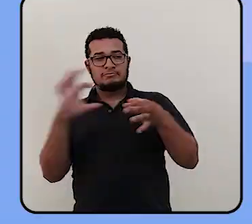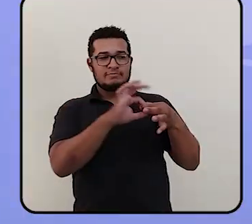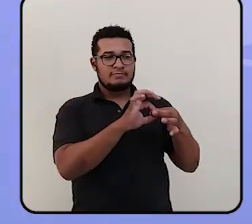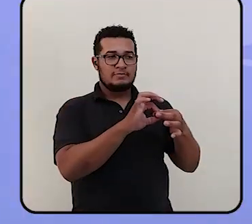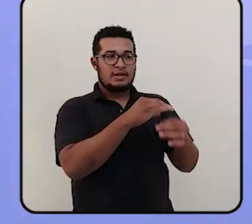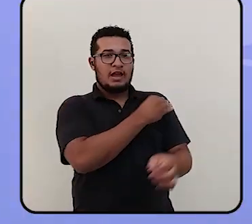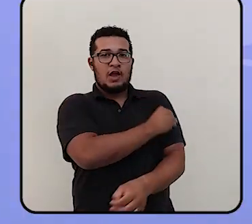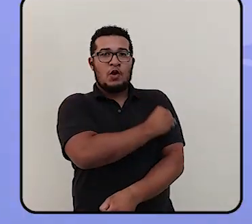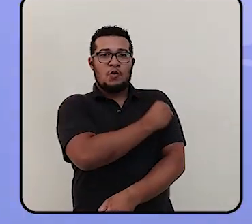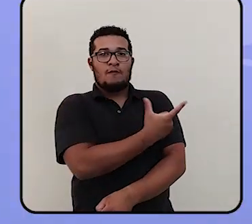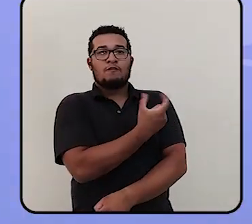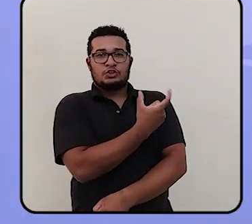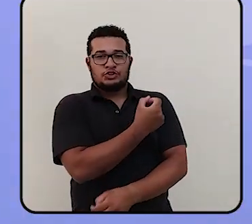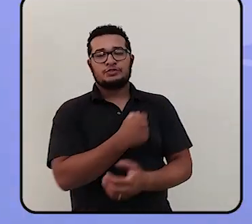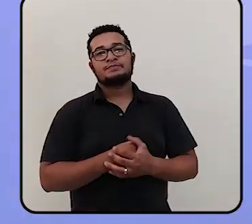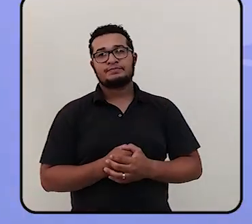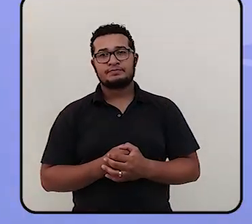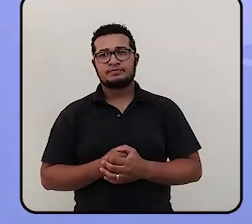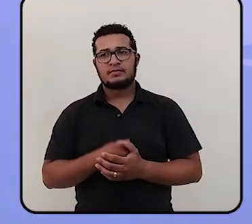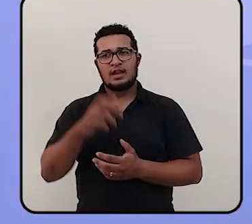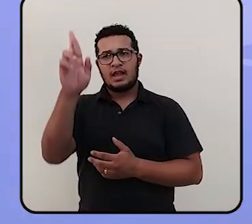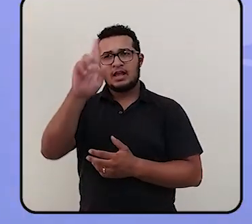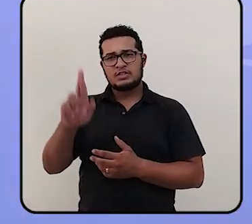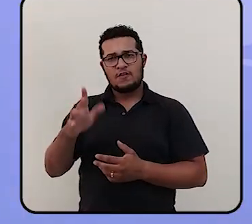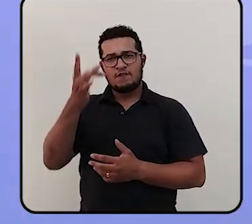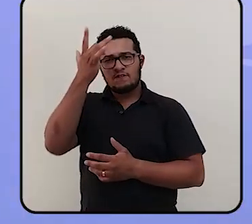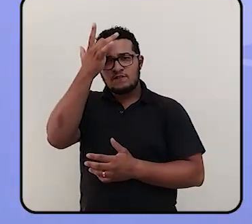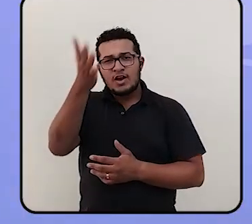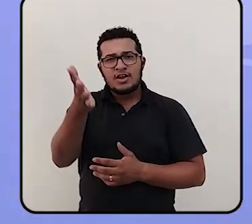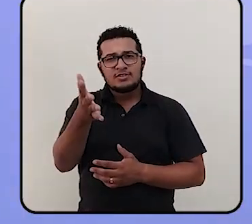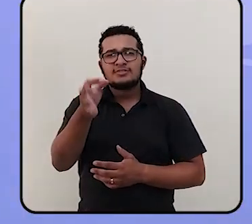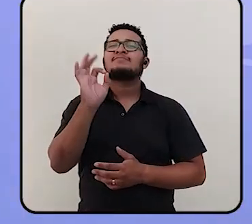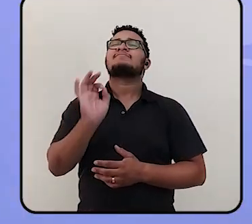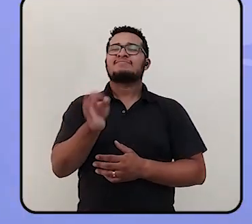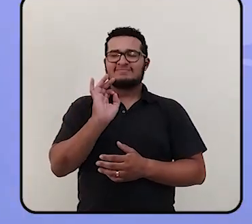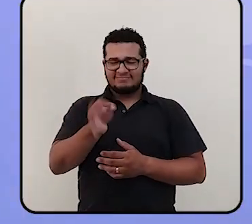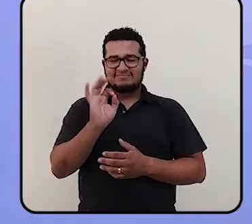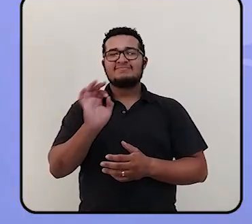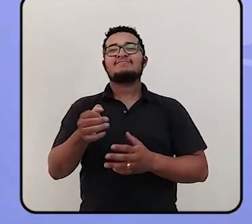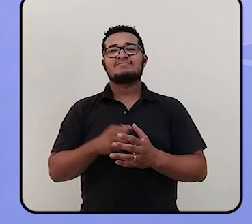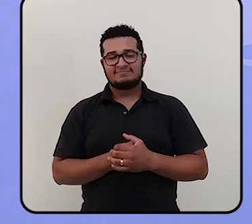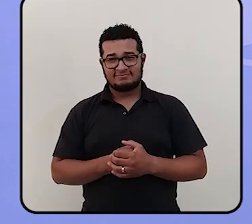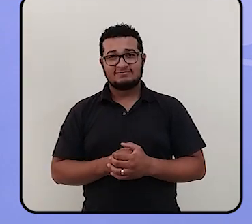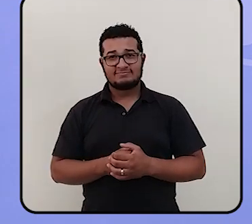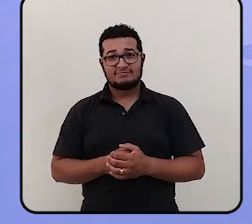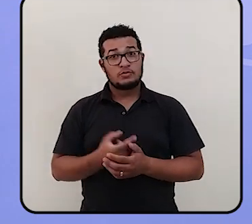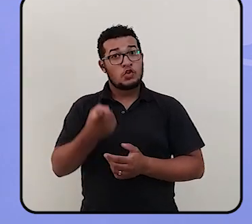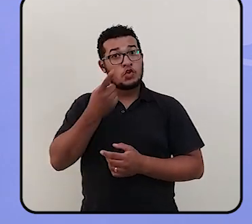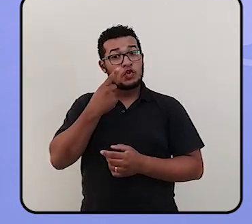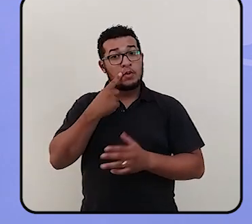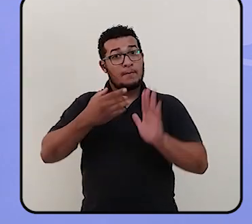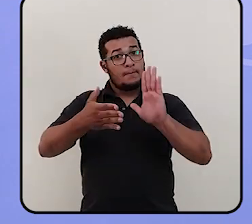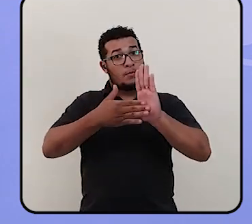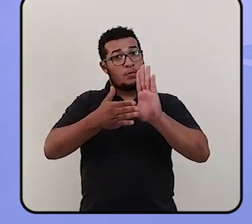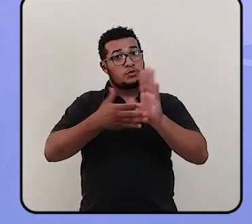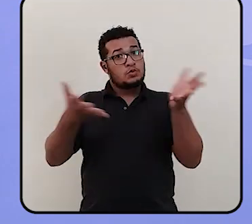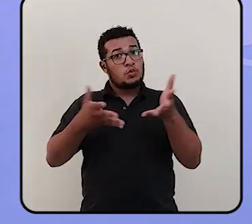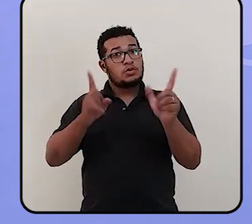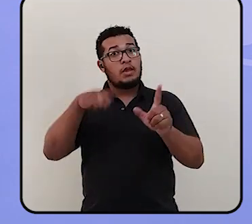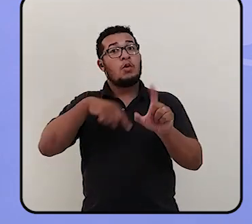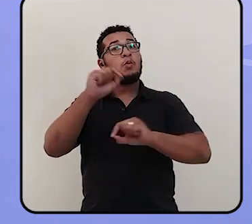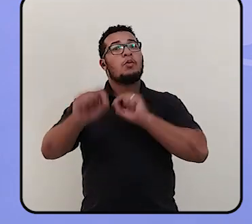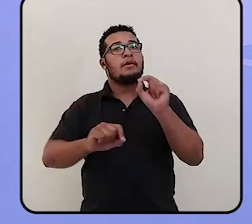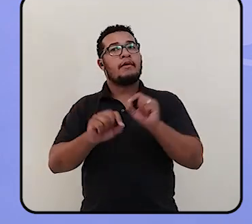20. Senhores, razão é fácil ou não é? Agora, olha só, a nossa proposta